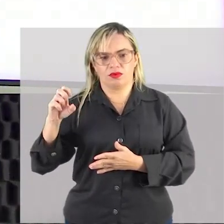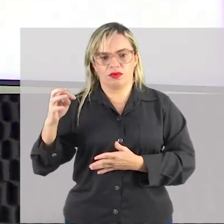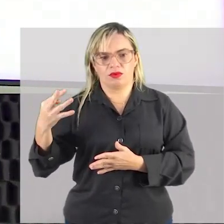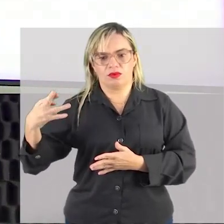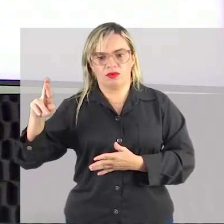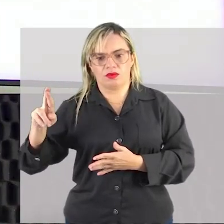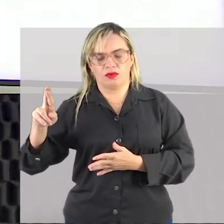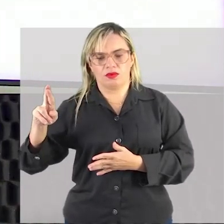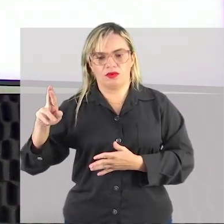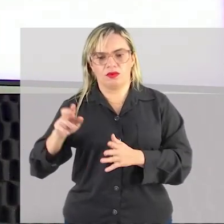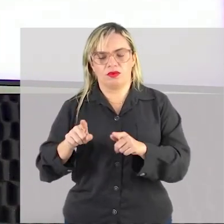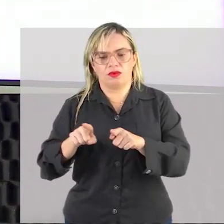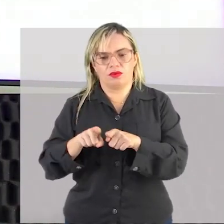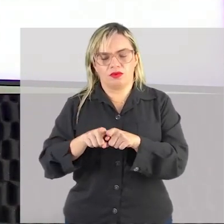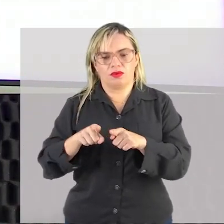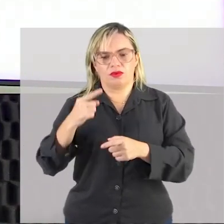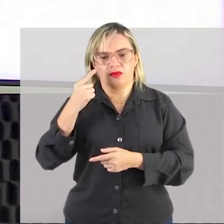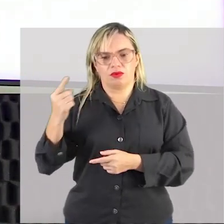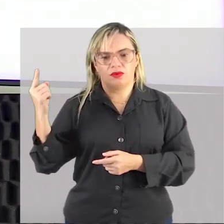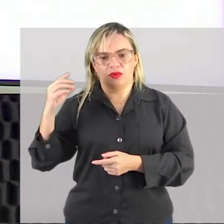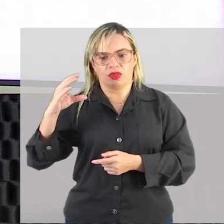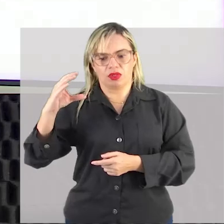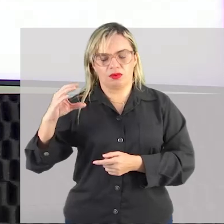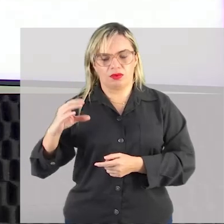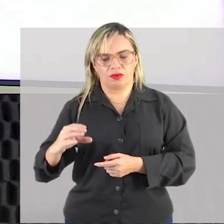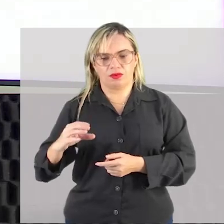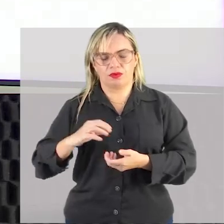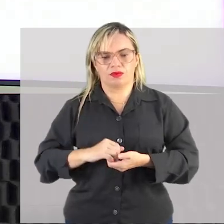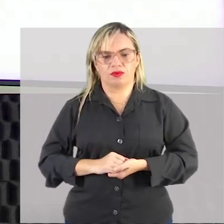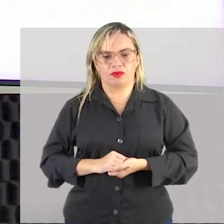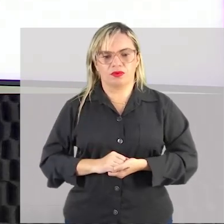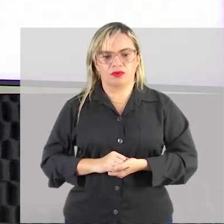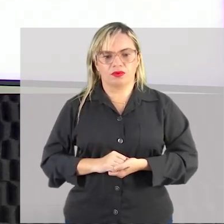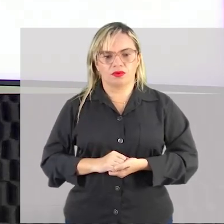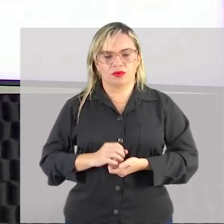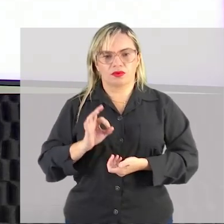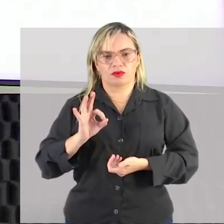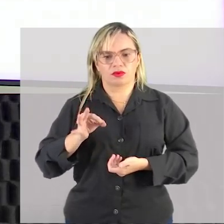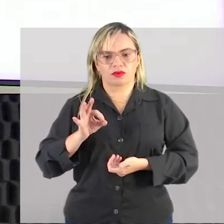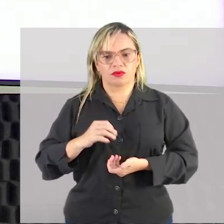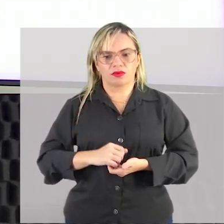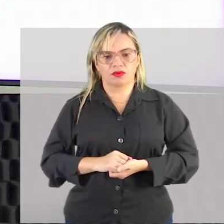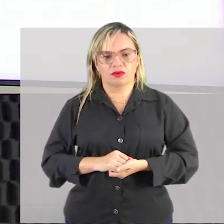Tá certo? Aqui é carbono, aqui é carbono. Então ali eu tenho um éter.